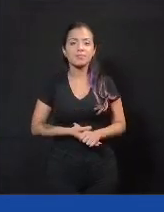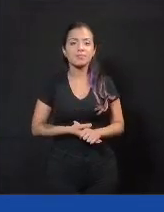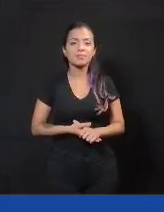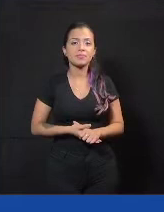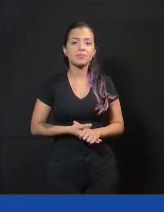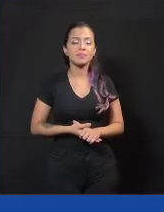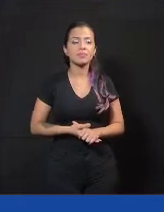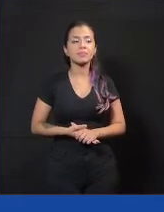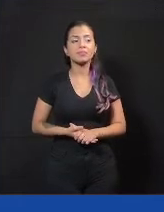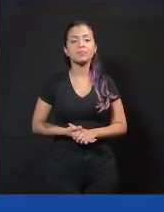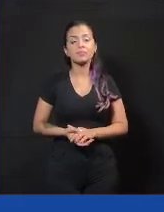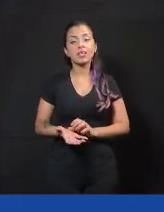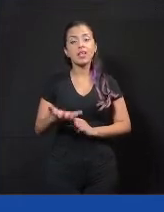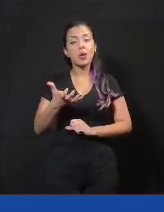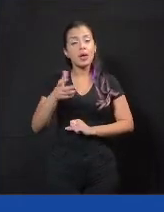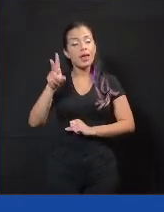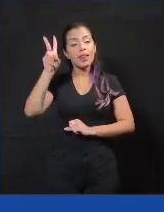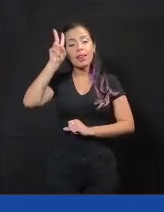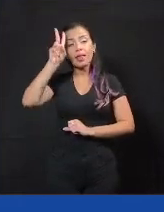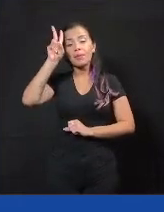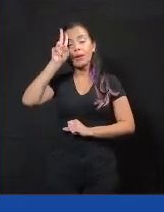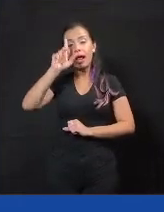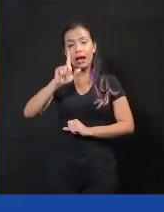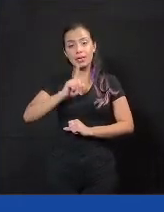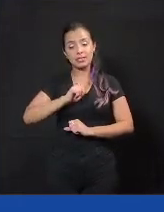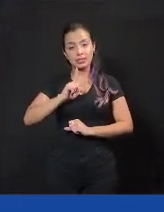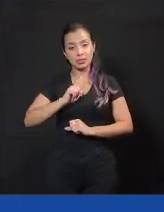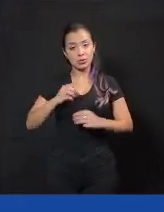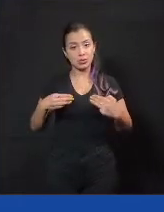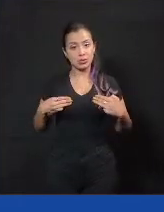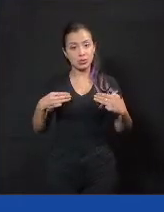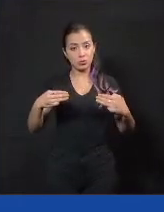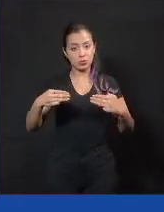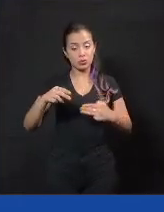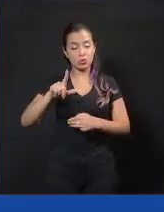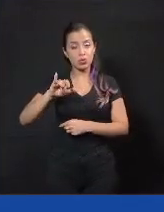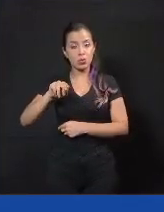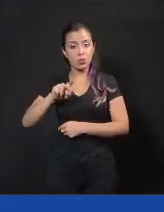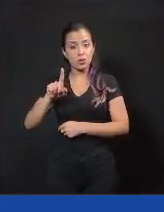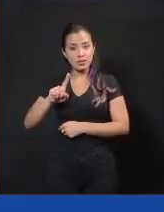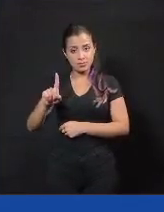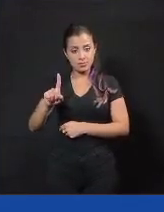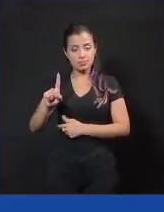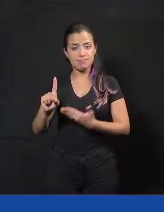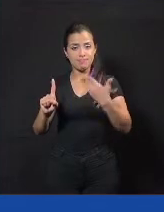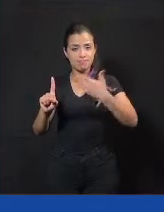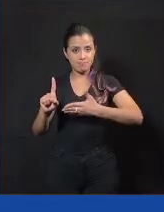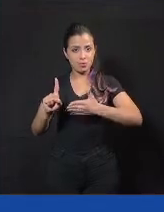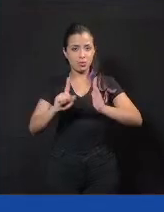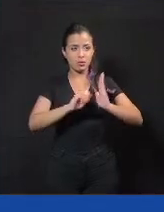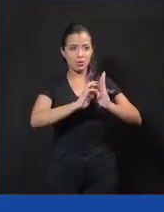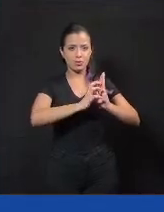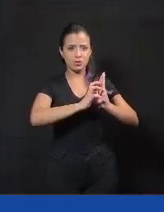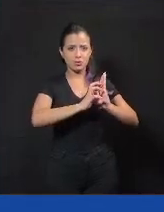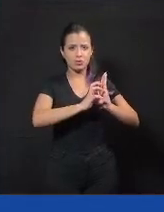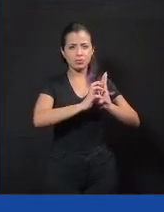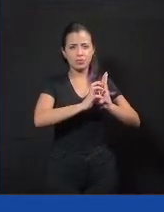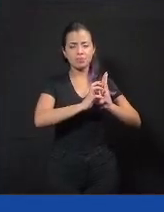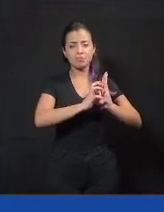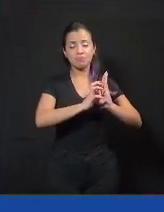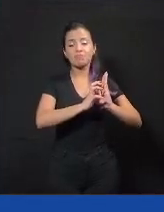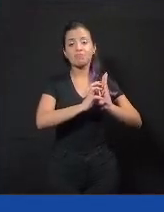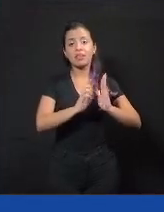fala muito recente do ministro Luiz Roberto Barroso, né, do STF, em que,